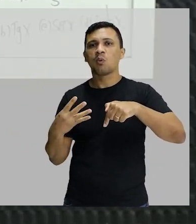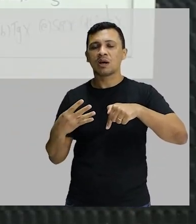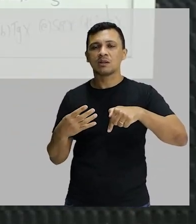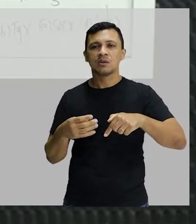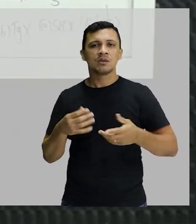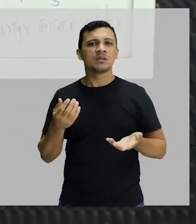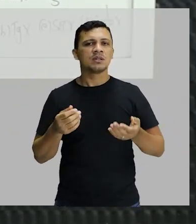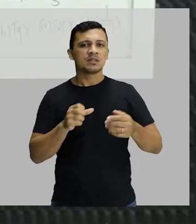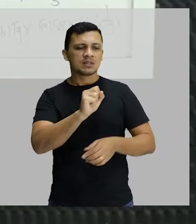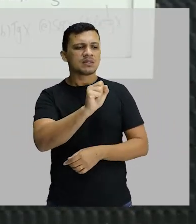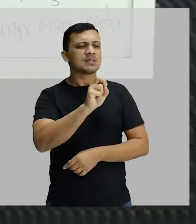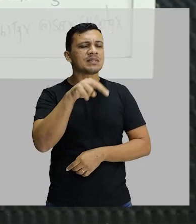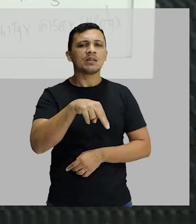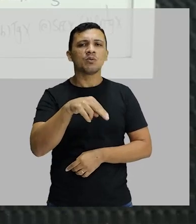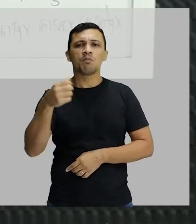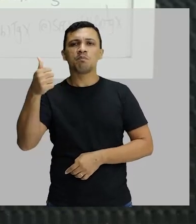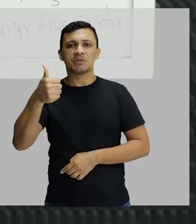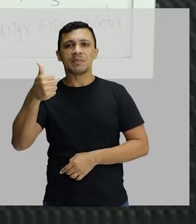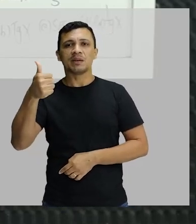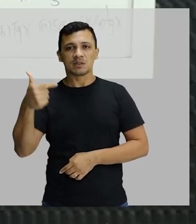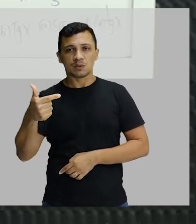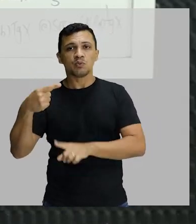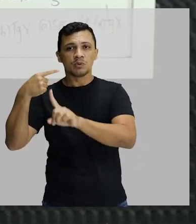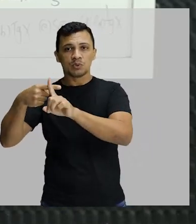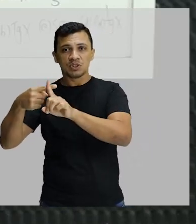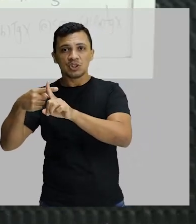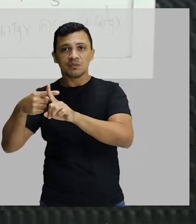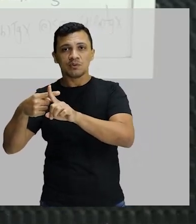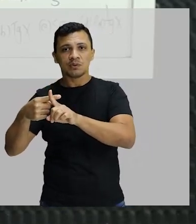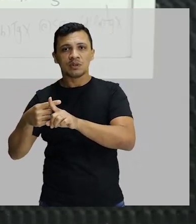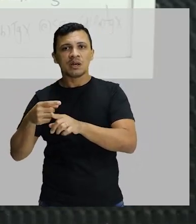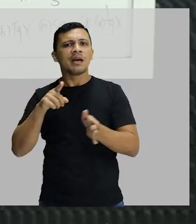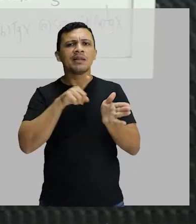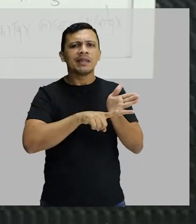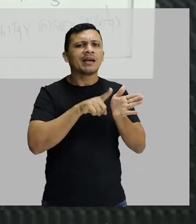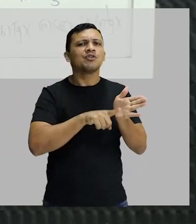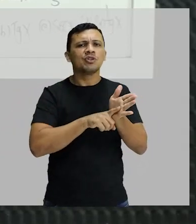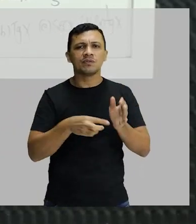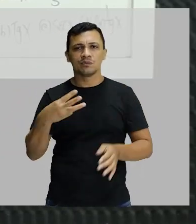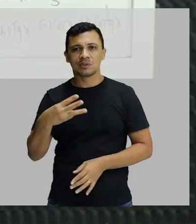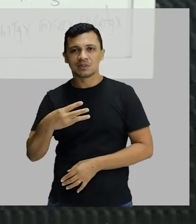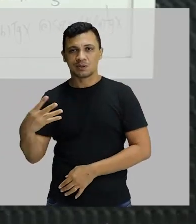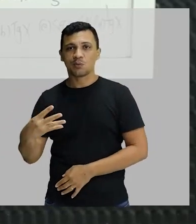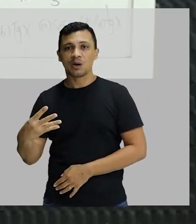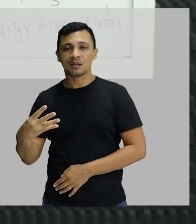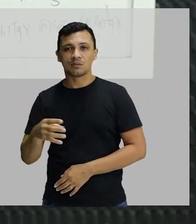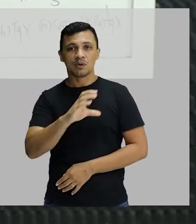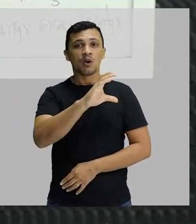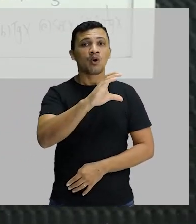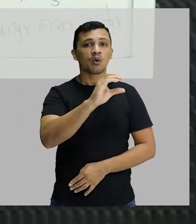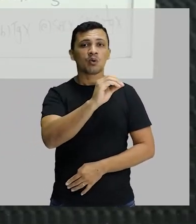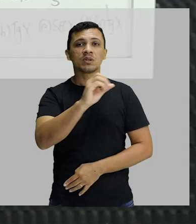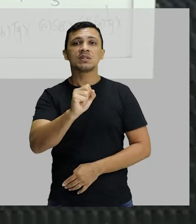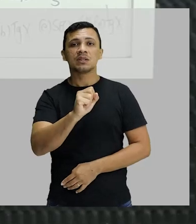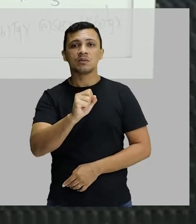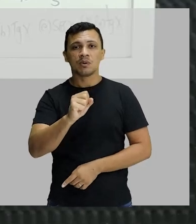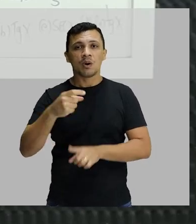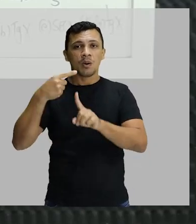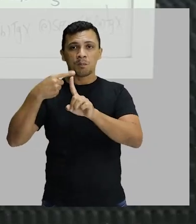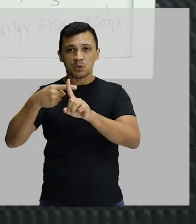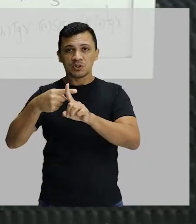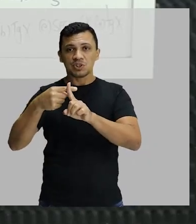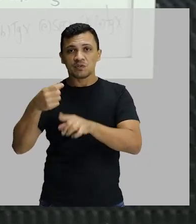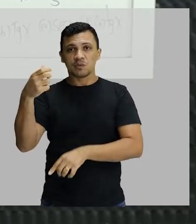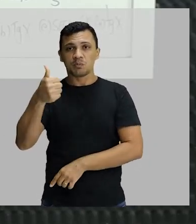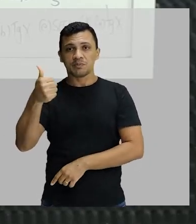no segundo. E é negativo no terceiro e no quarto. Já o cosseno é positivo no primeiro e no quarto, e